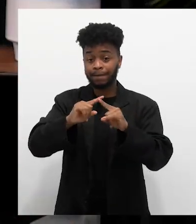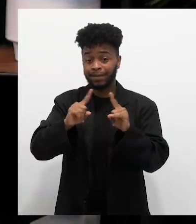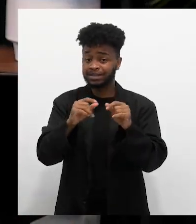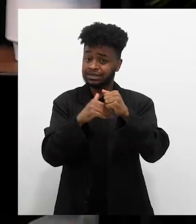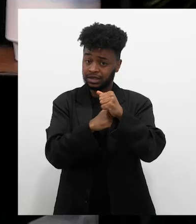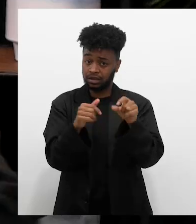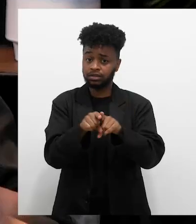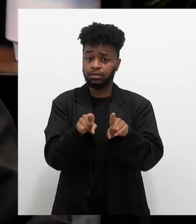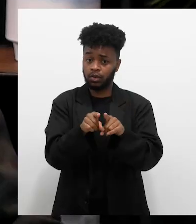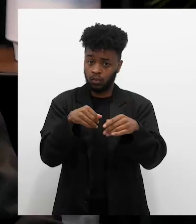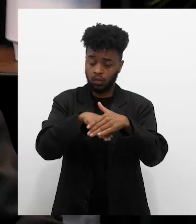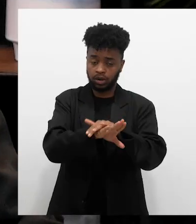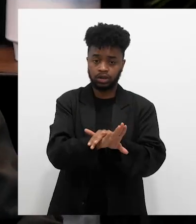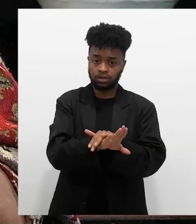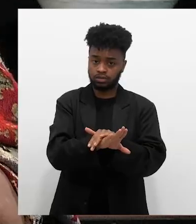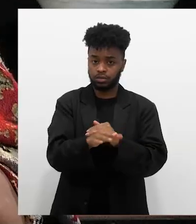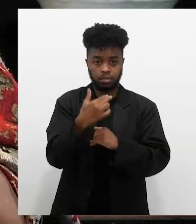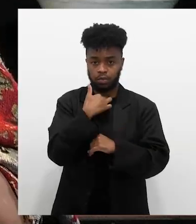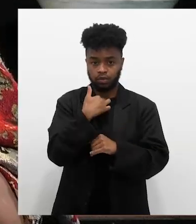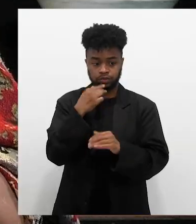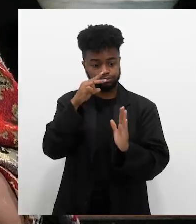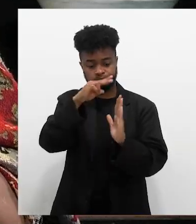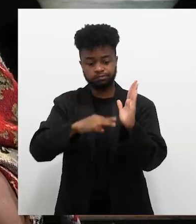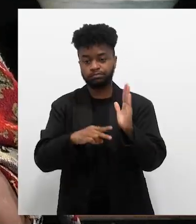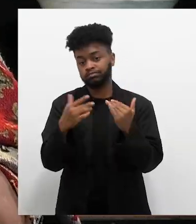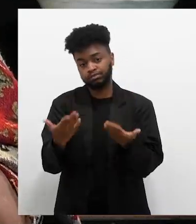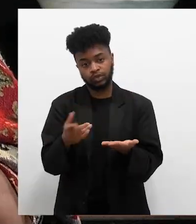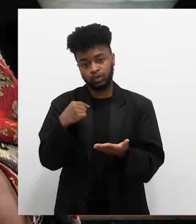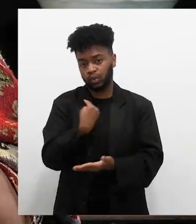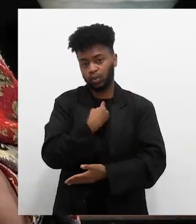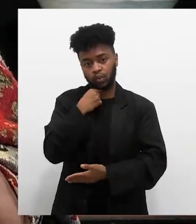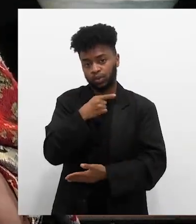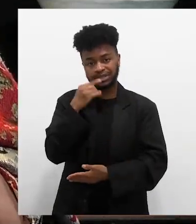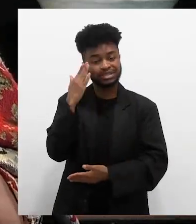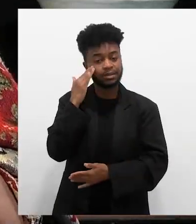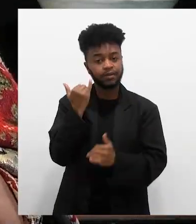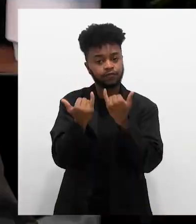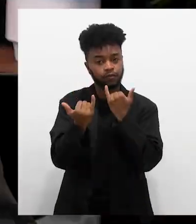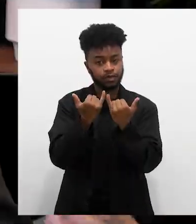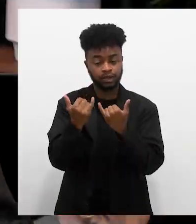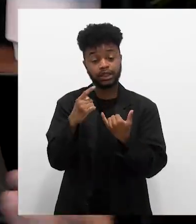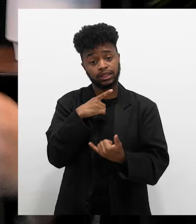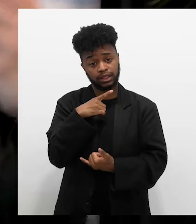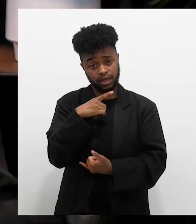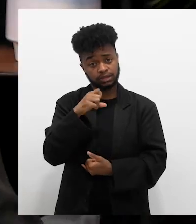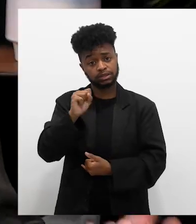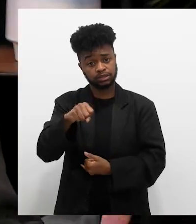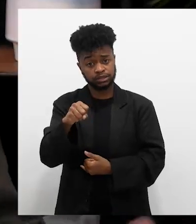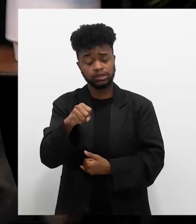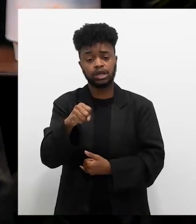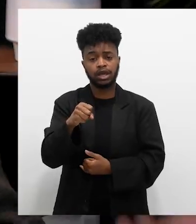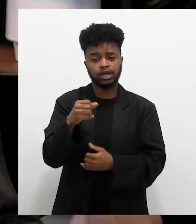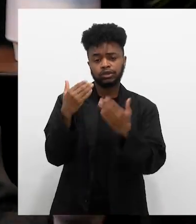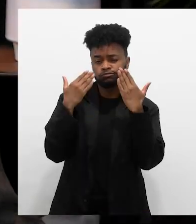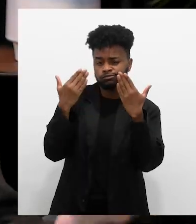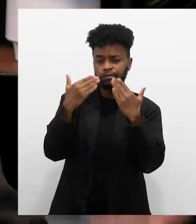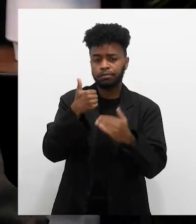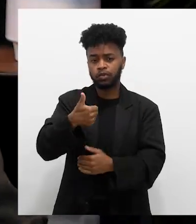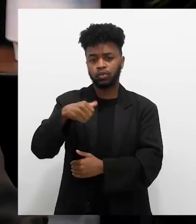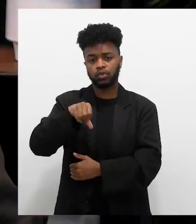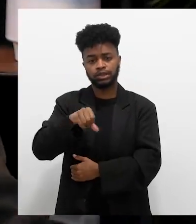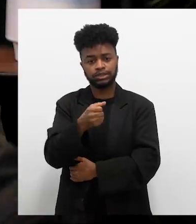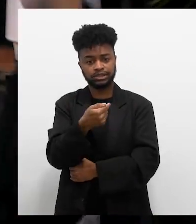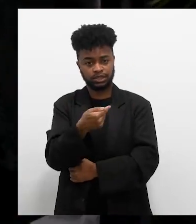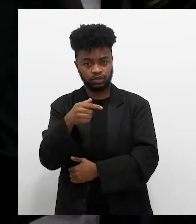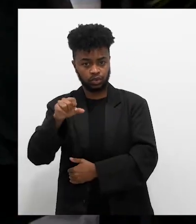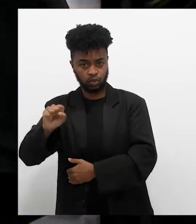fica secreta, guardada. Então nós não temos acesso a essa informação. Existe uma especulação de que em